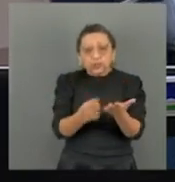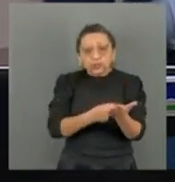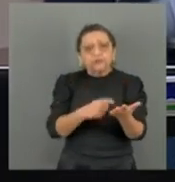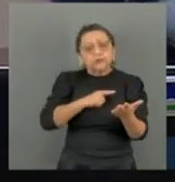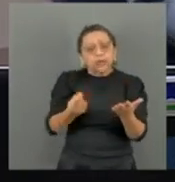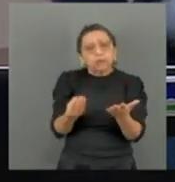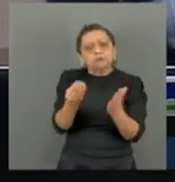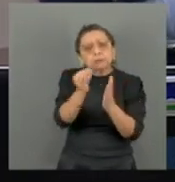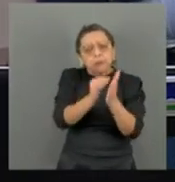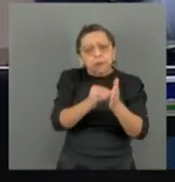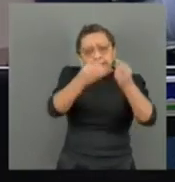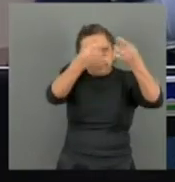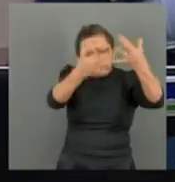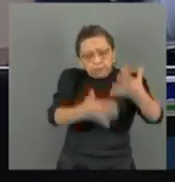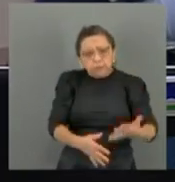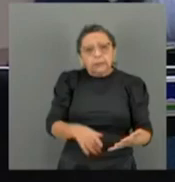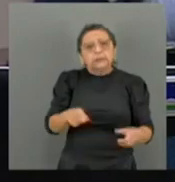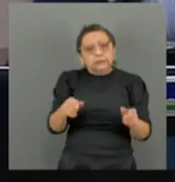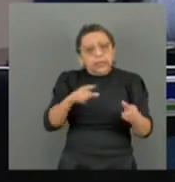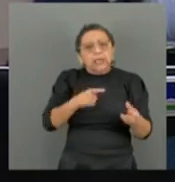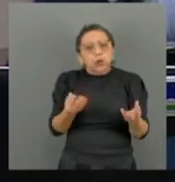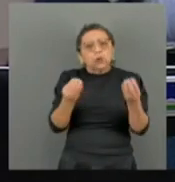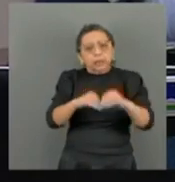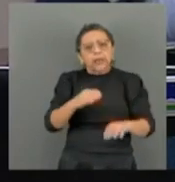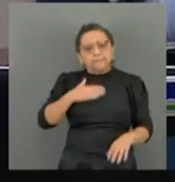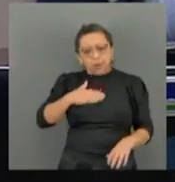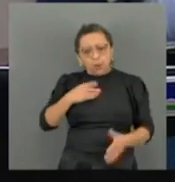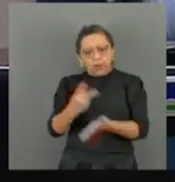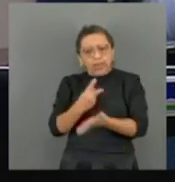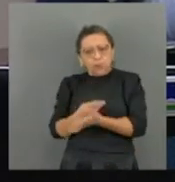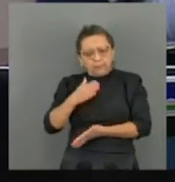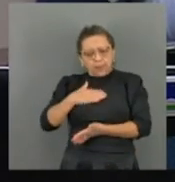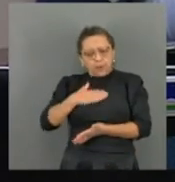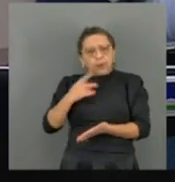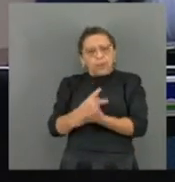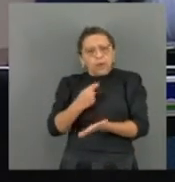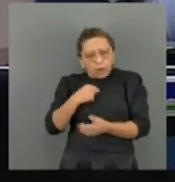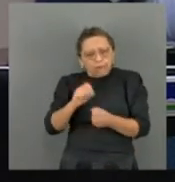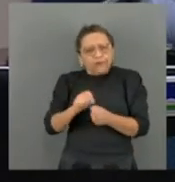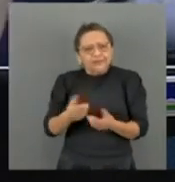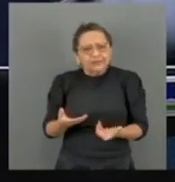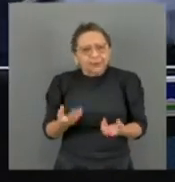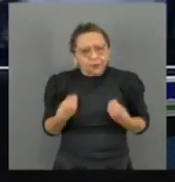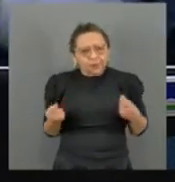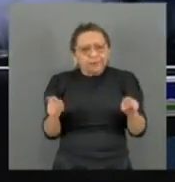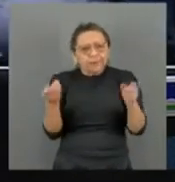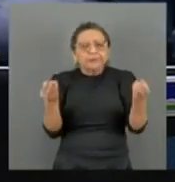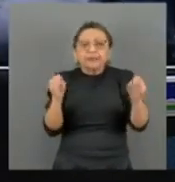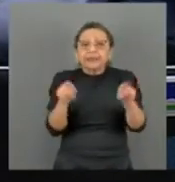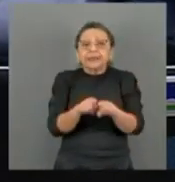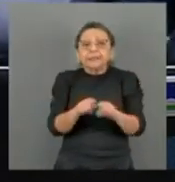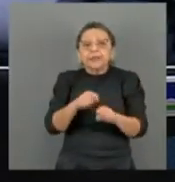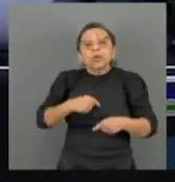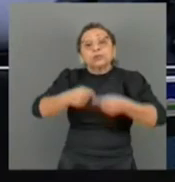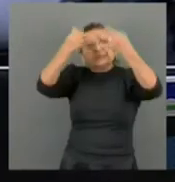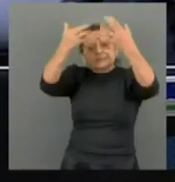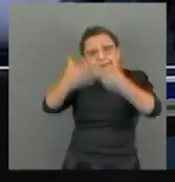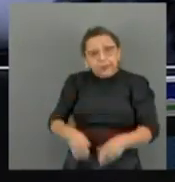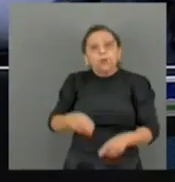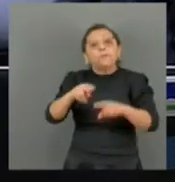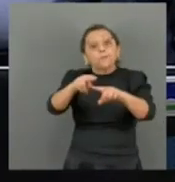os meus erros que eu fiz. E também eu descrevo por que eu